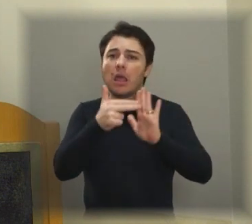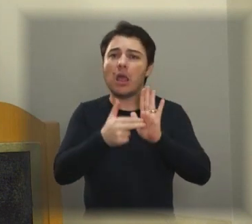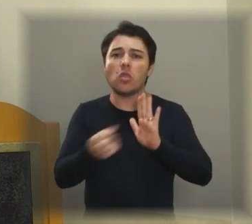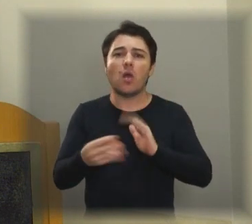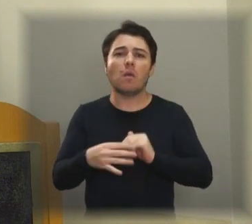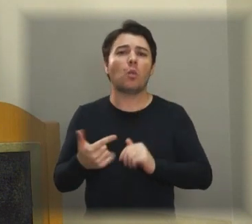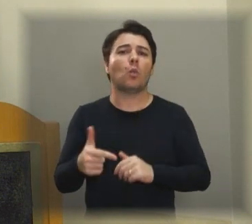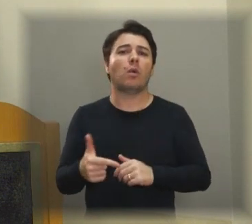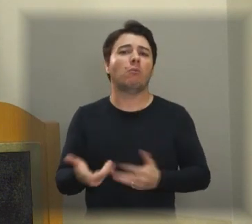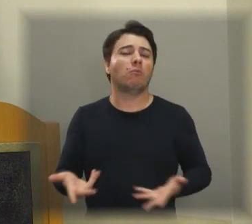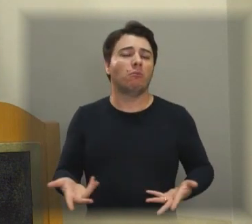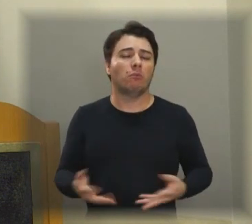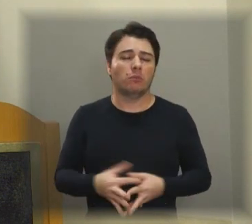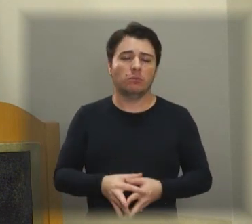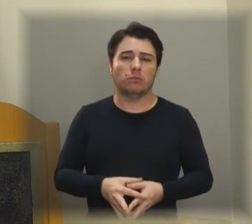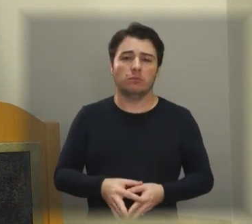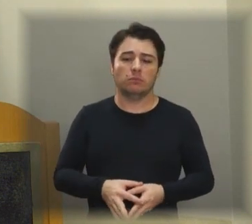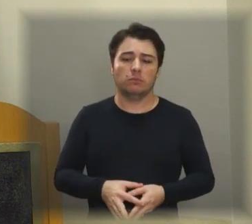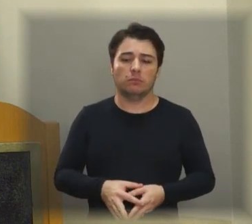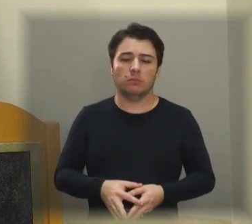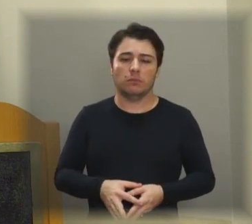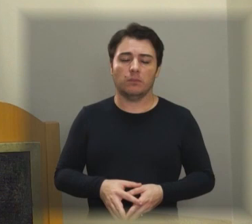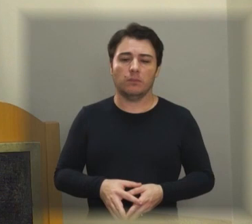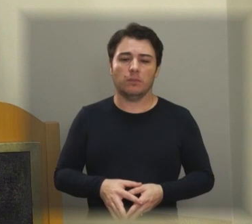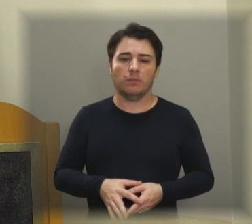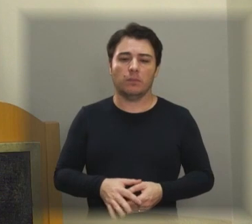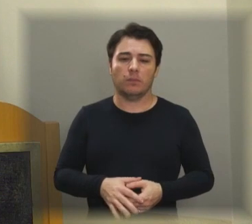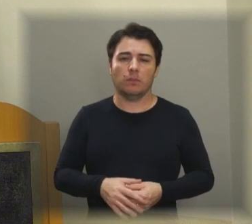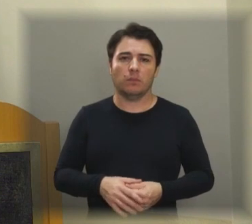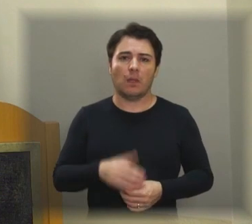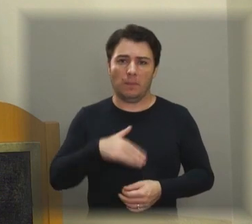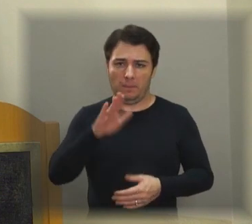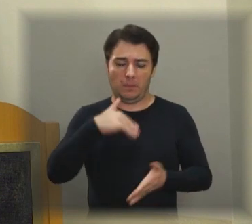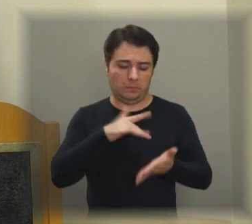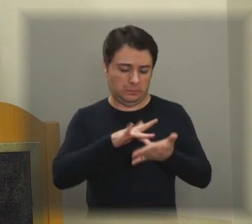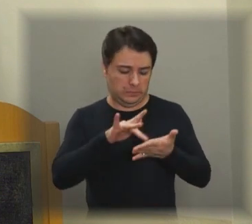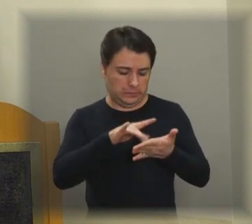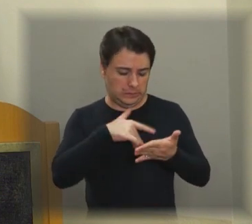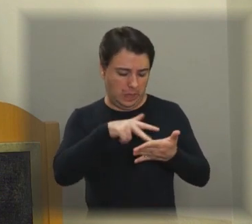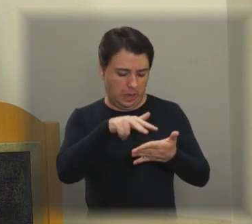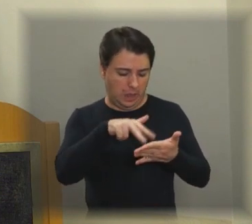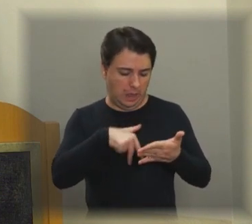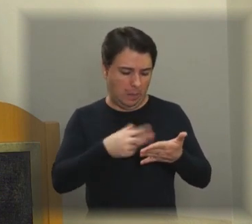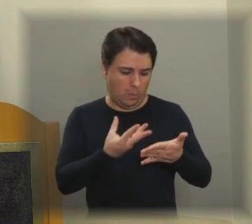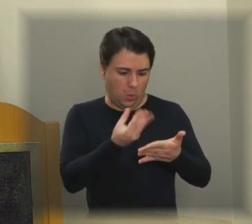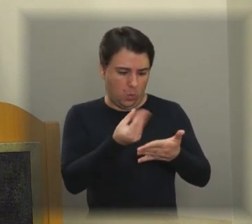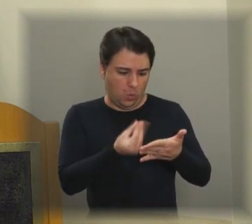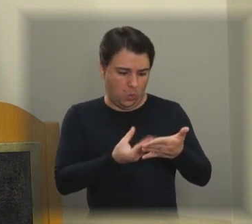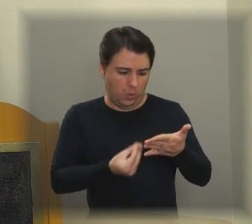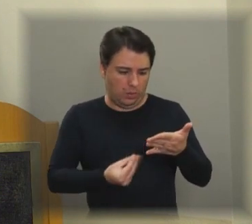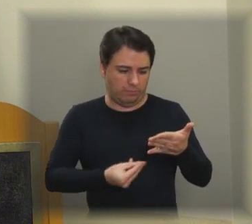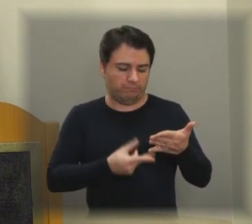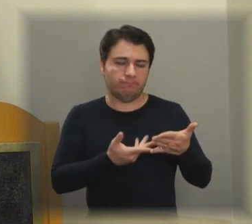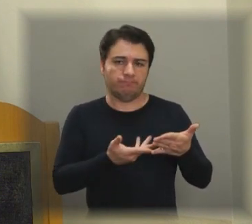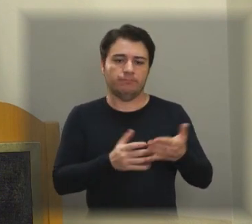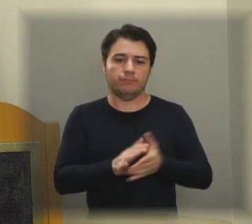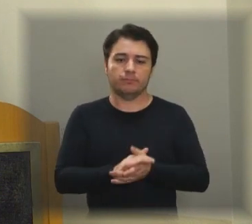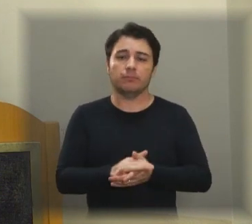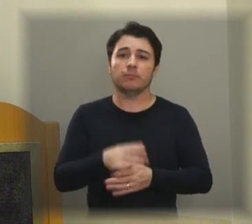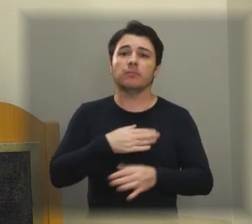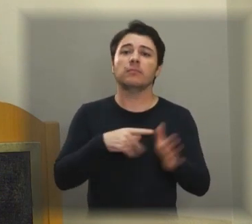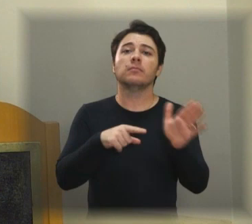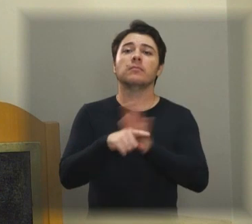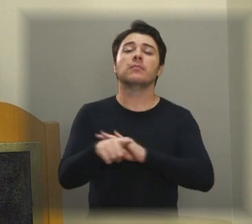modernizado tá o e chover mais é tanta coisa aqui que a gente fica até uma coisa